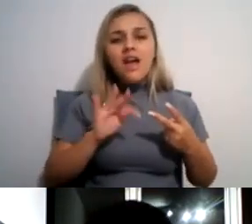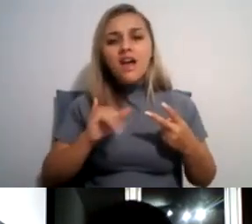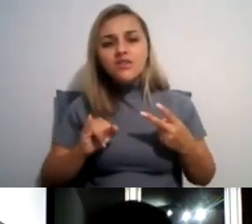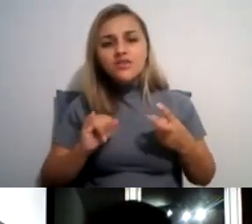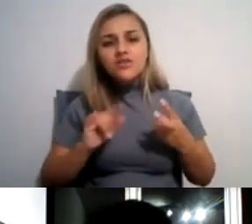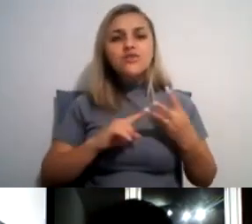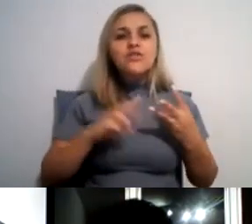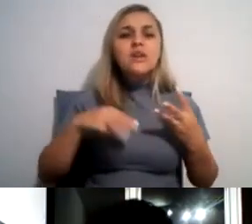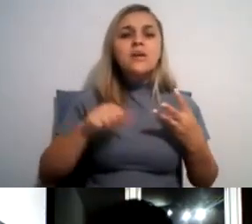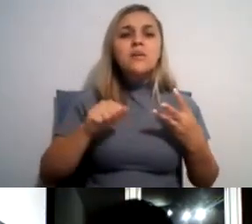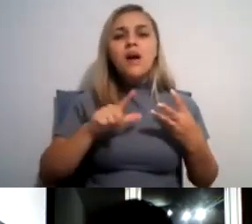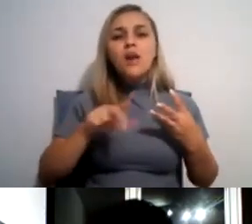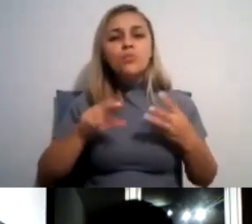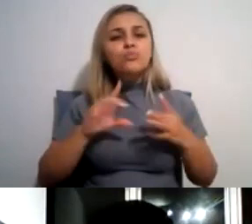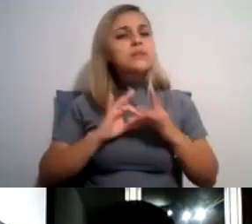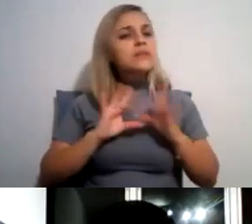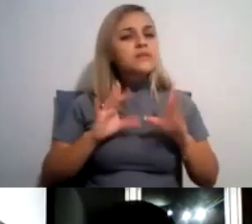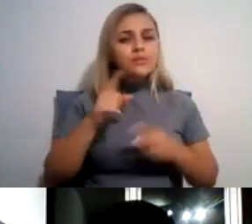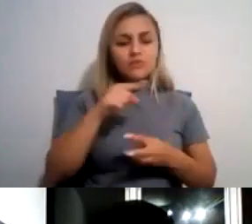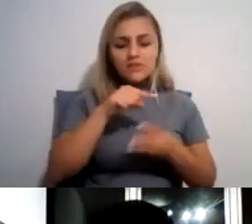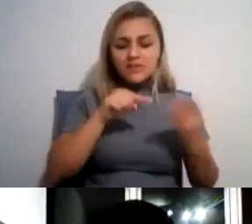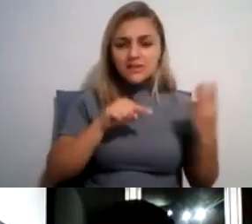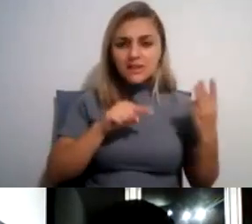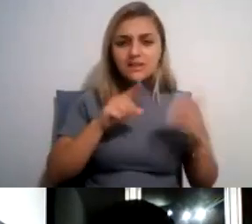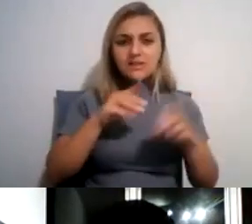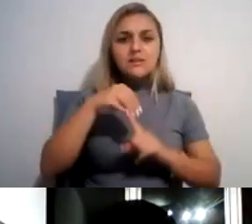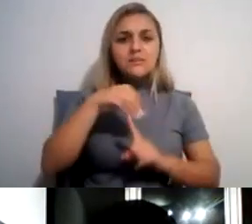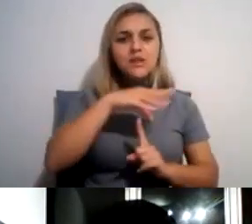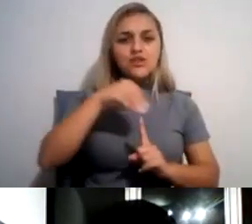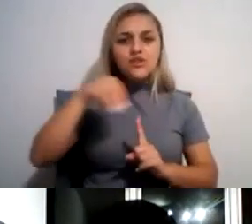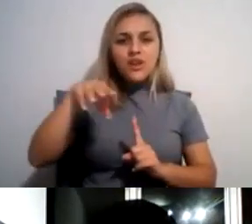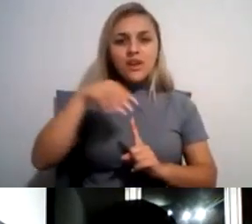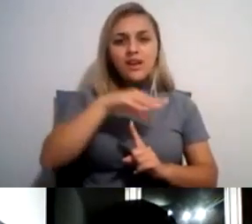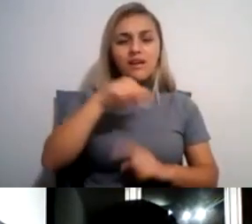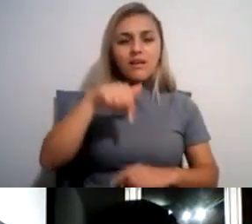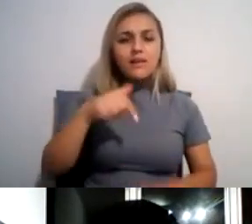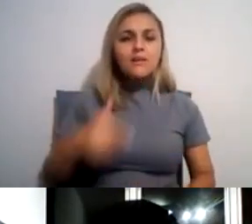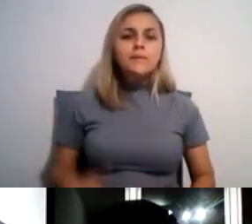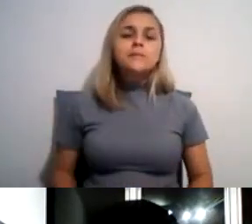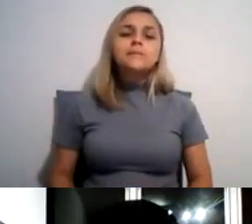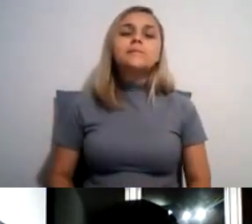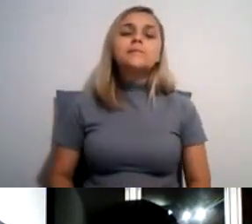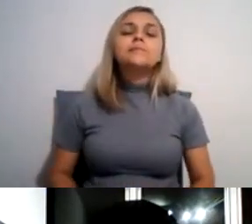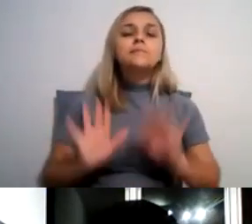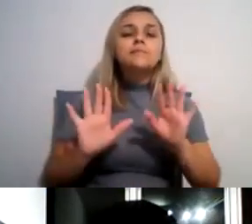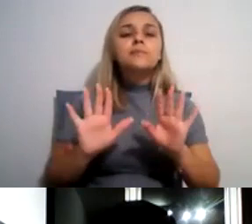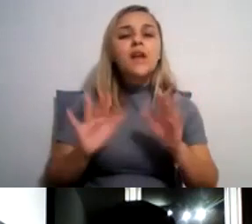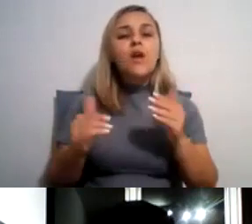Vamos lá. Deixa eu apresentar aqui a minha tela.